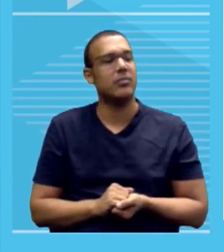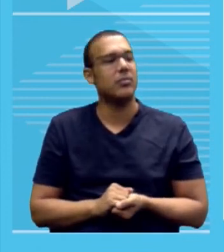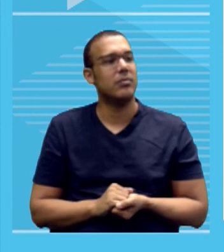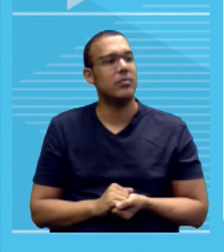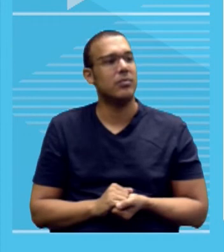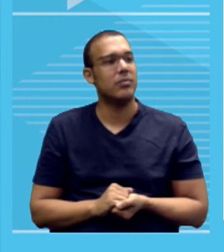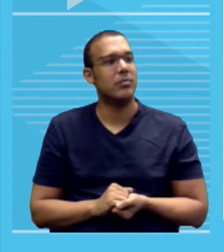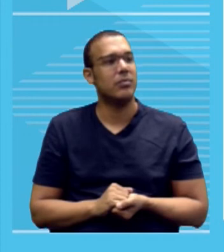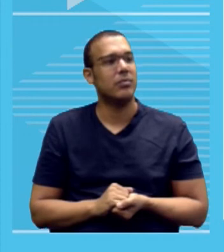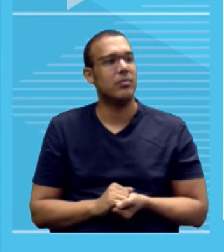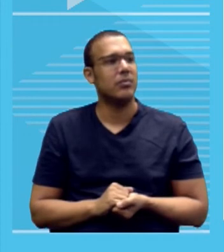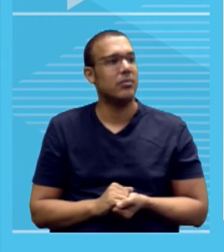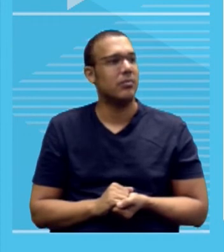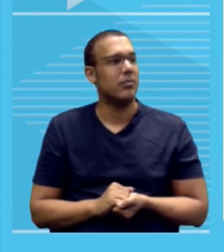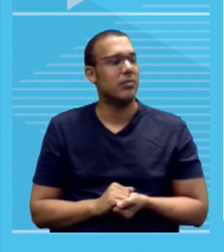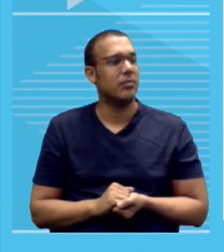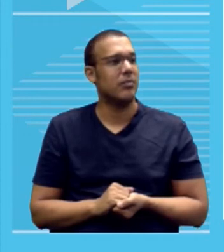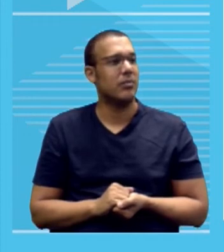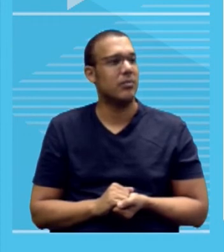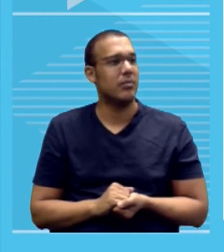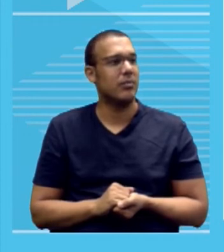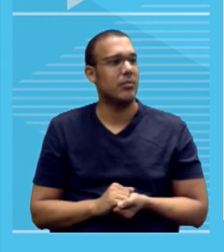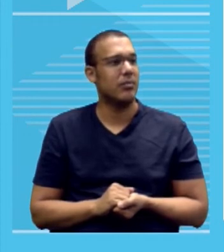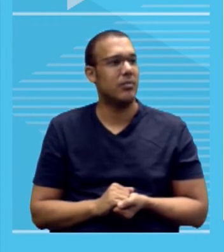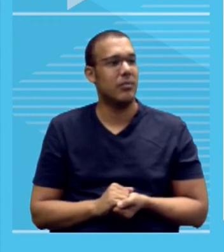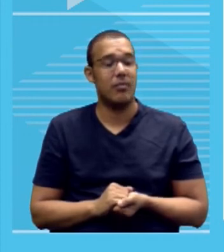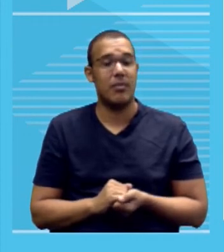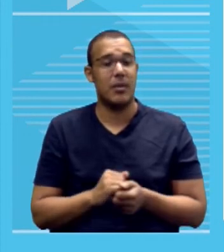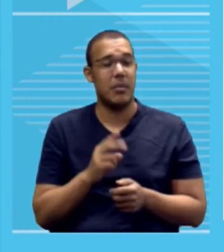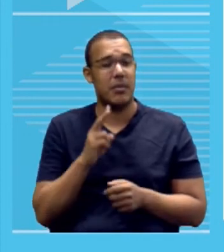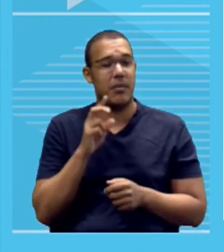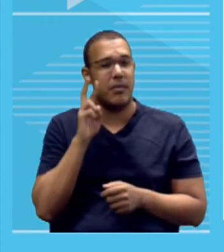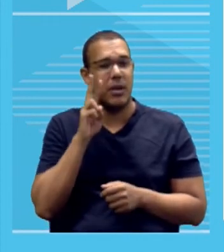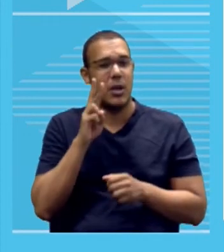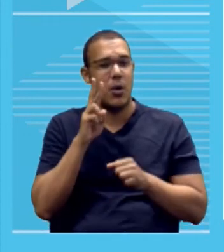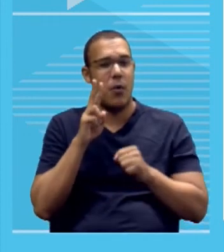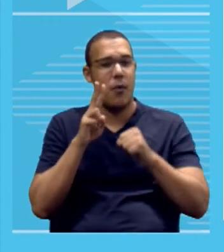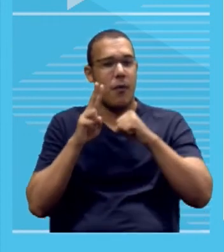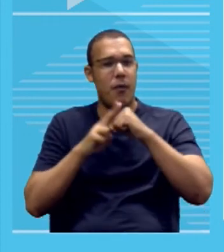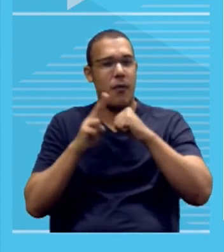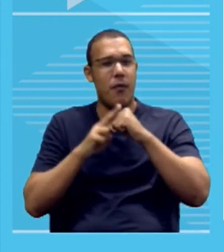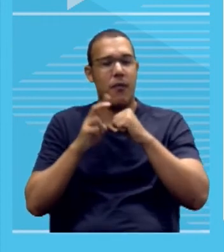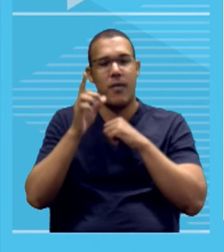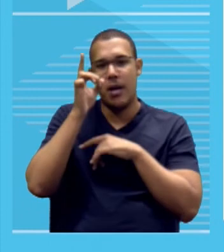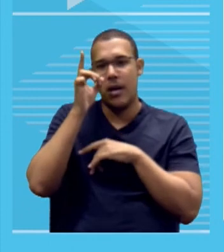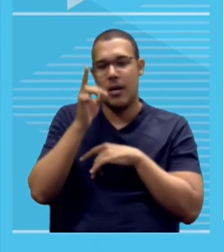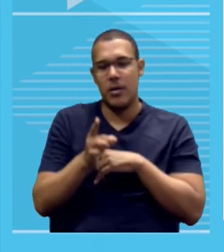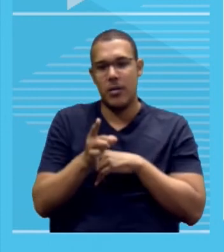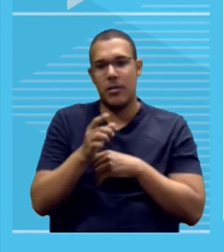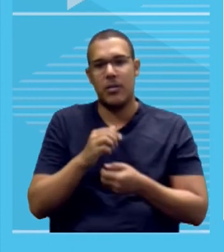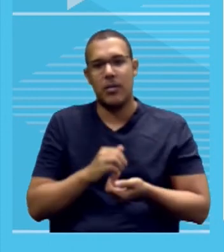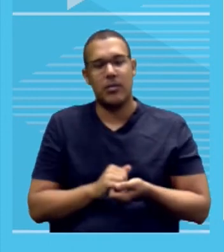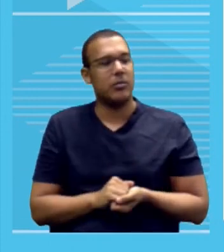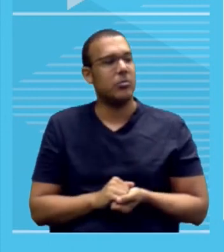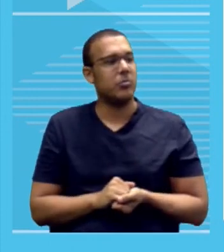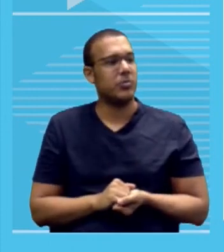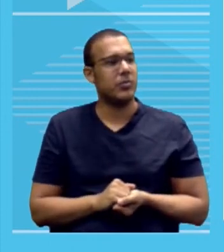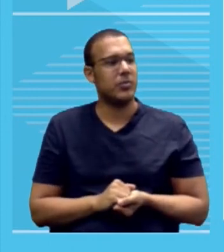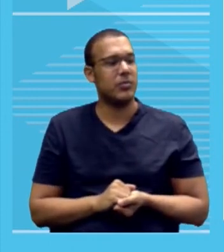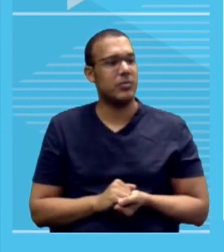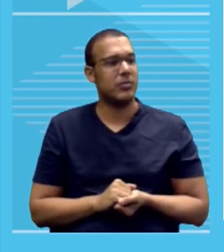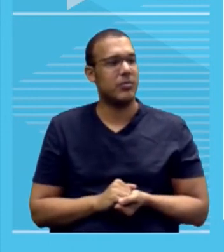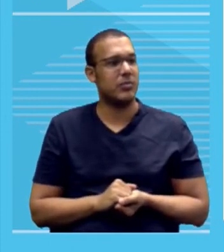de Cara eu tenho logo o verbo no imperativo também olha aí ó verbos